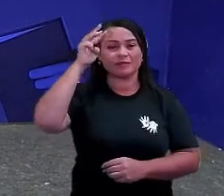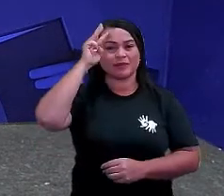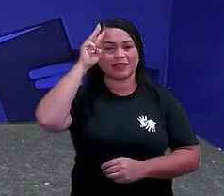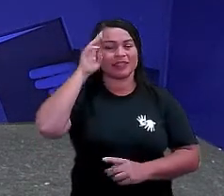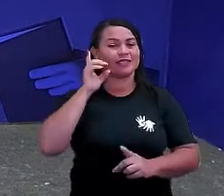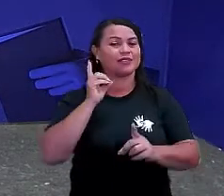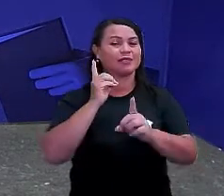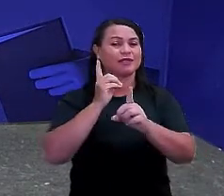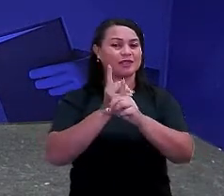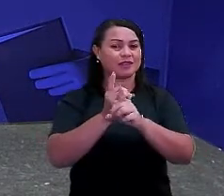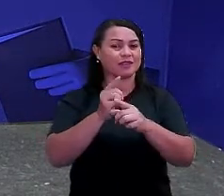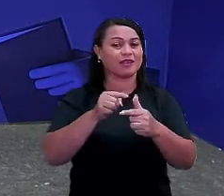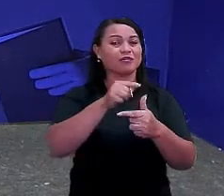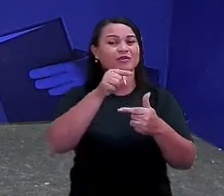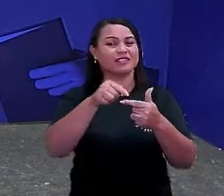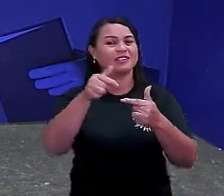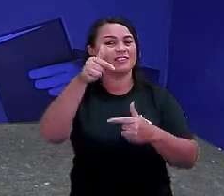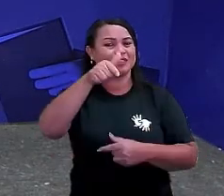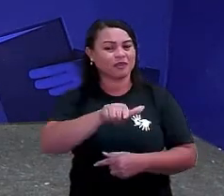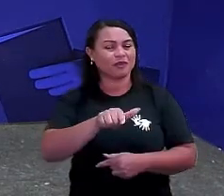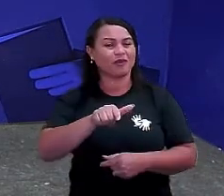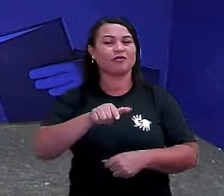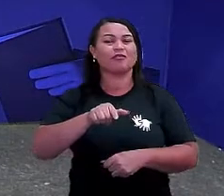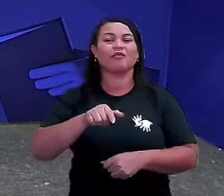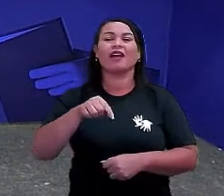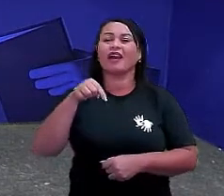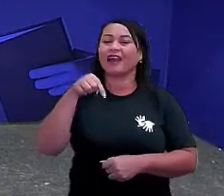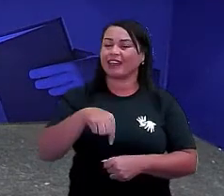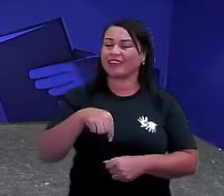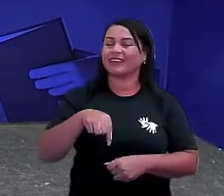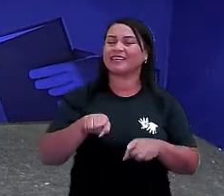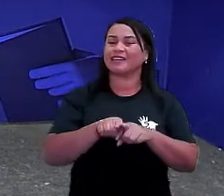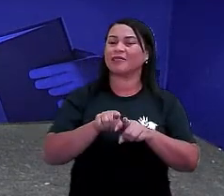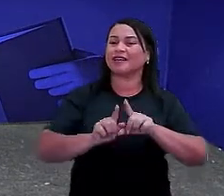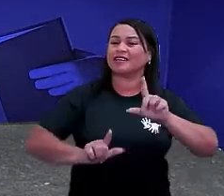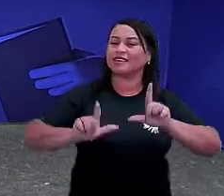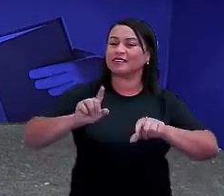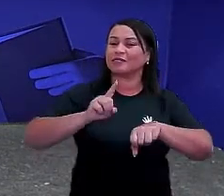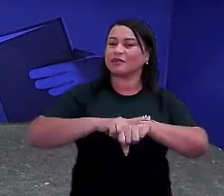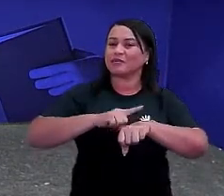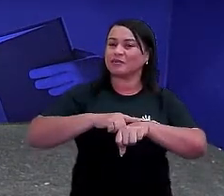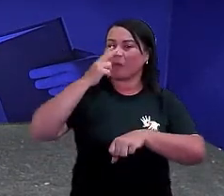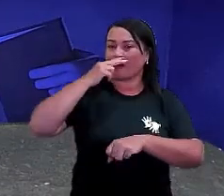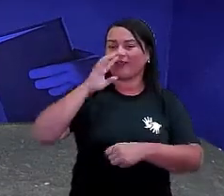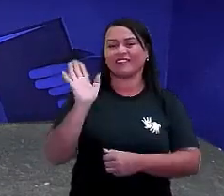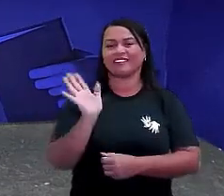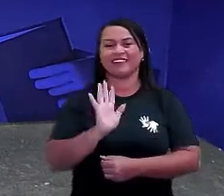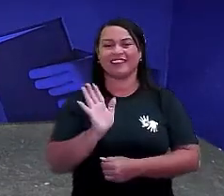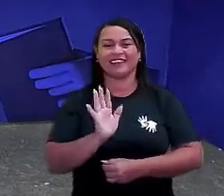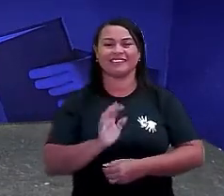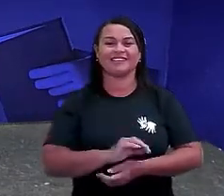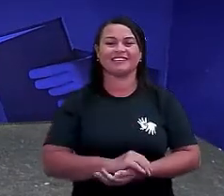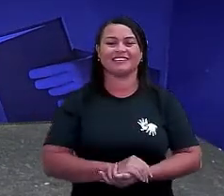nos encontremos novamente neste mesmo canal, neste mesmo horário. Até lá!